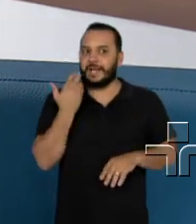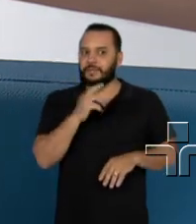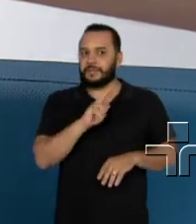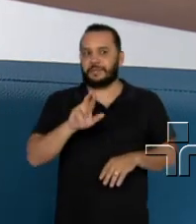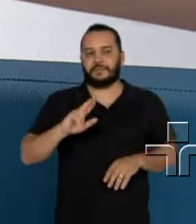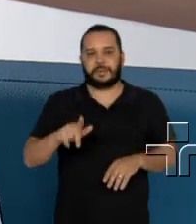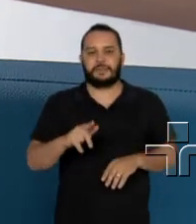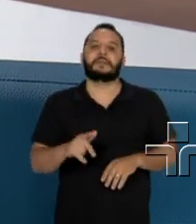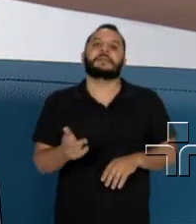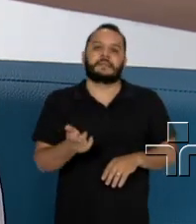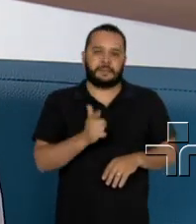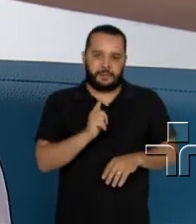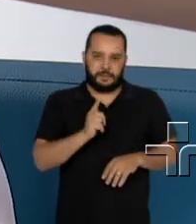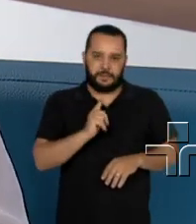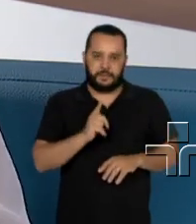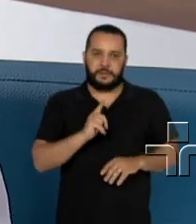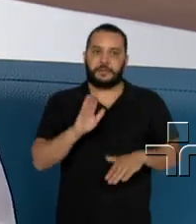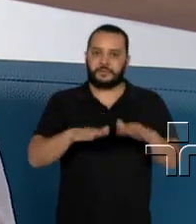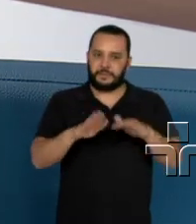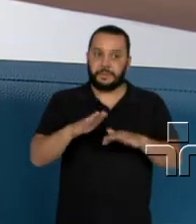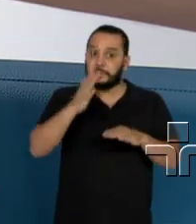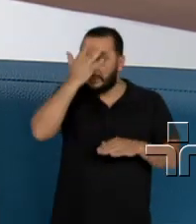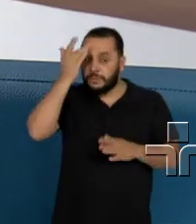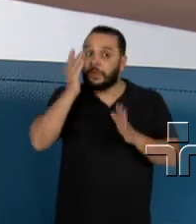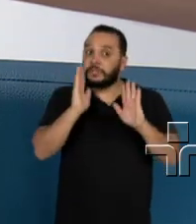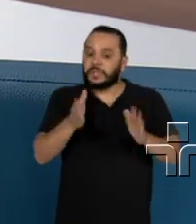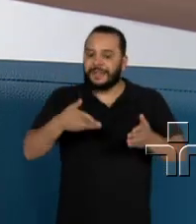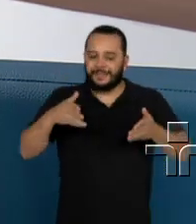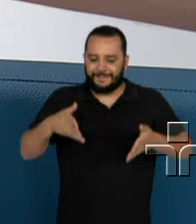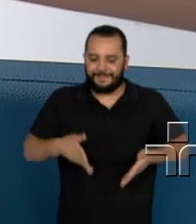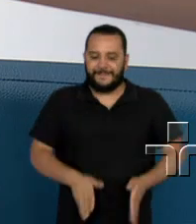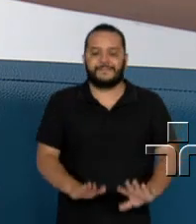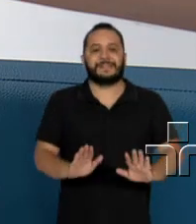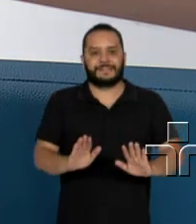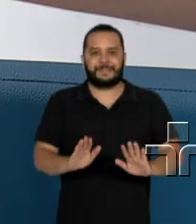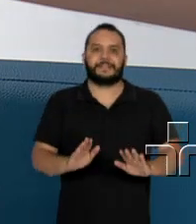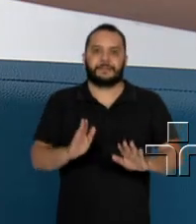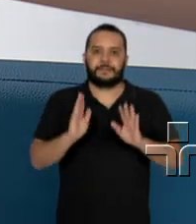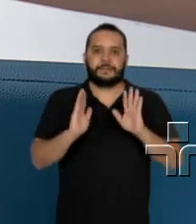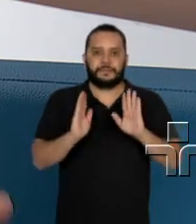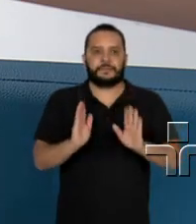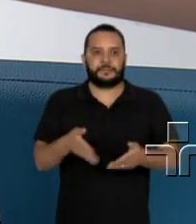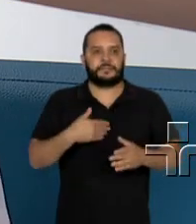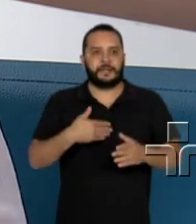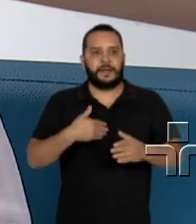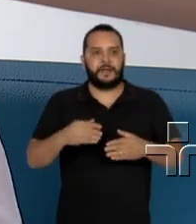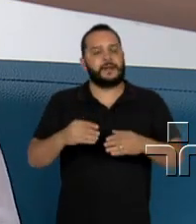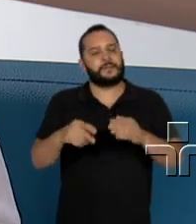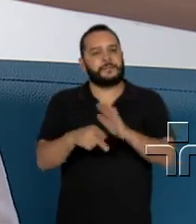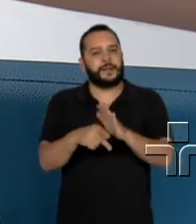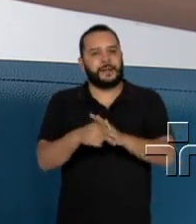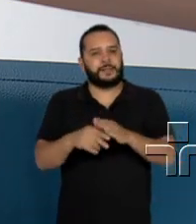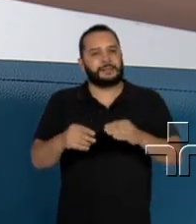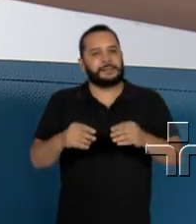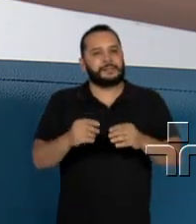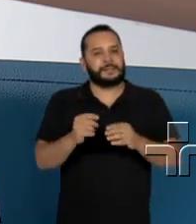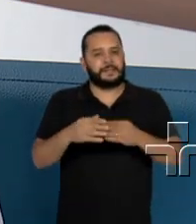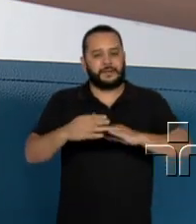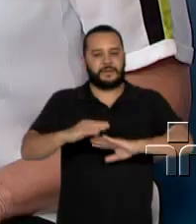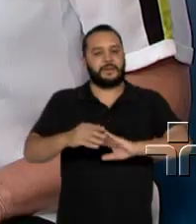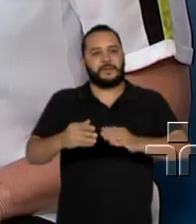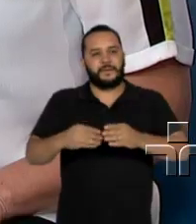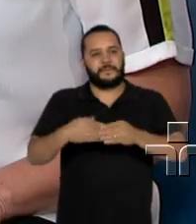existe a facilidade da pessoa que já nasceu com essa facilidade de flexibilidade e outras que